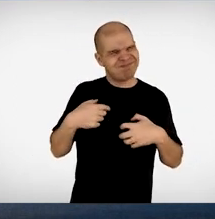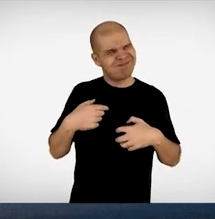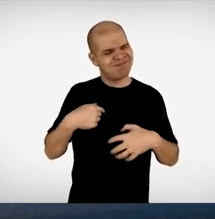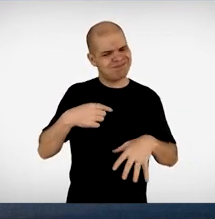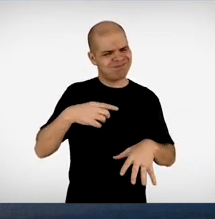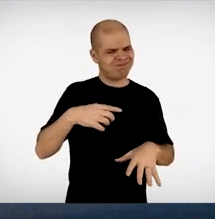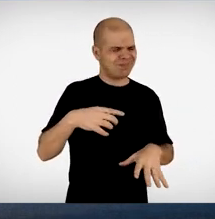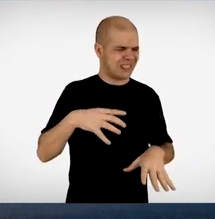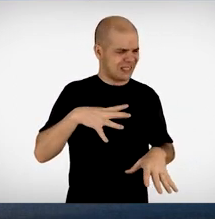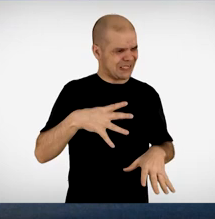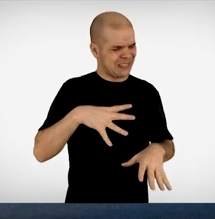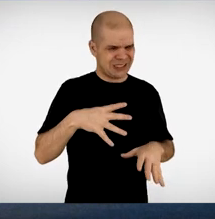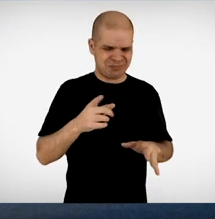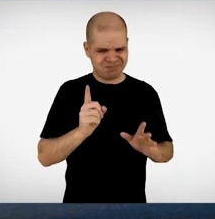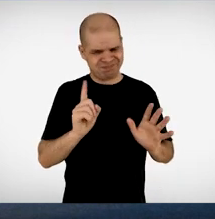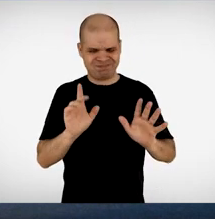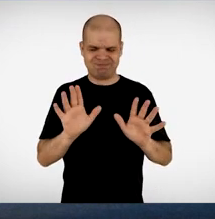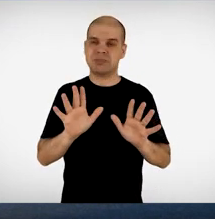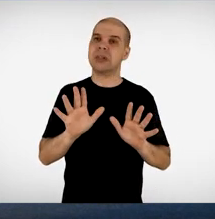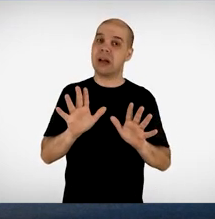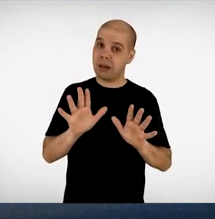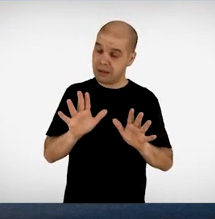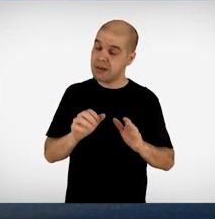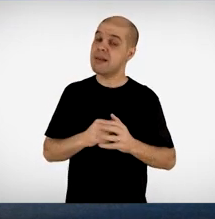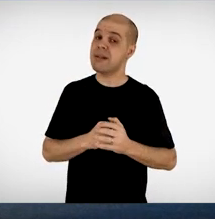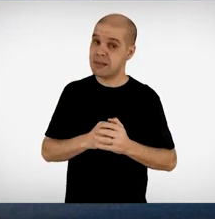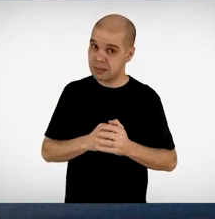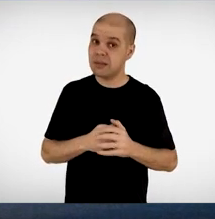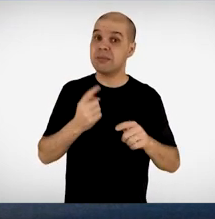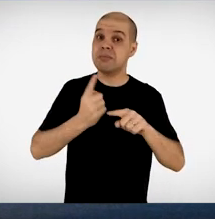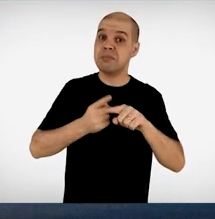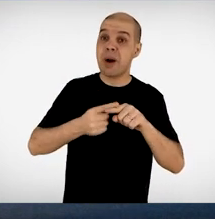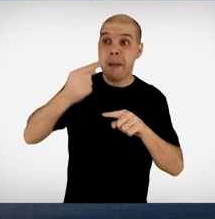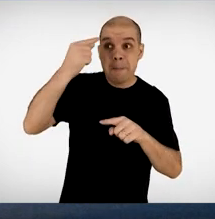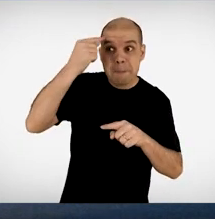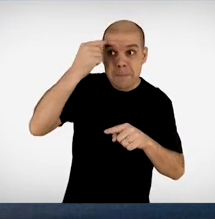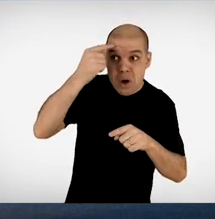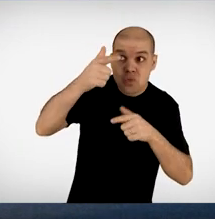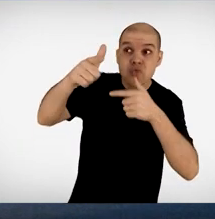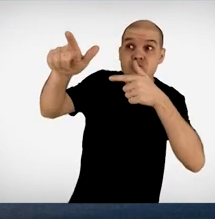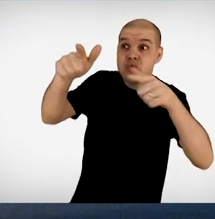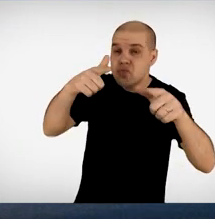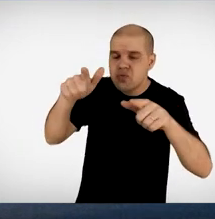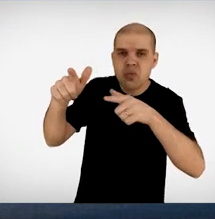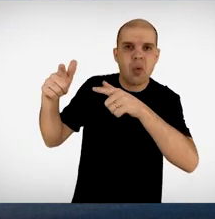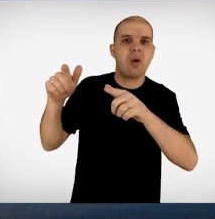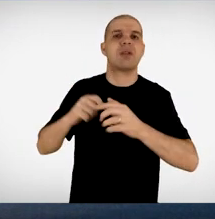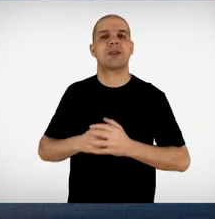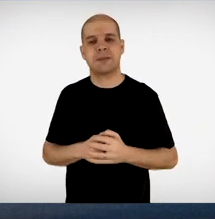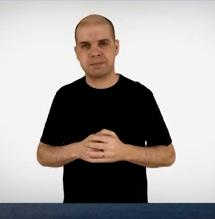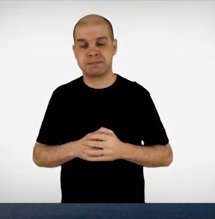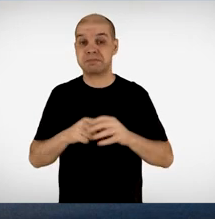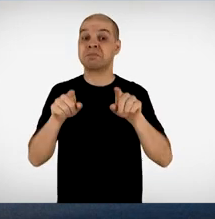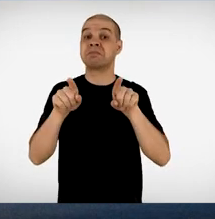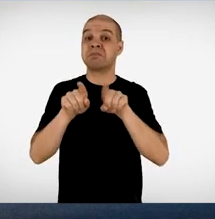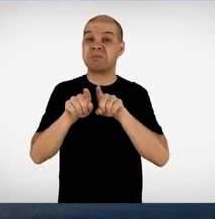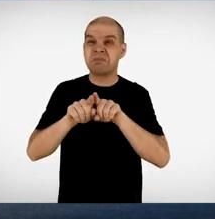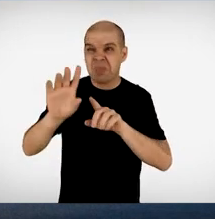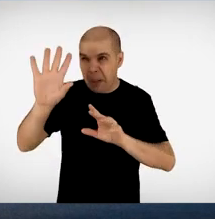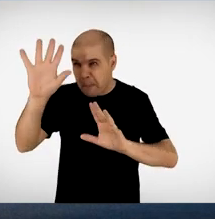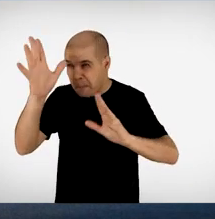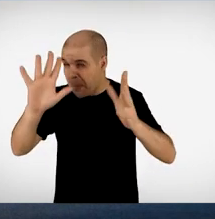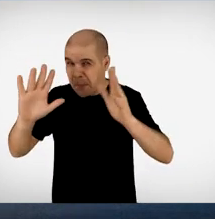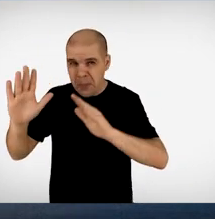é uma atitude de excepcional coragem e honestidade com ela mesma. E ela vai amadurecendo